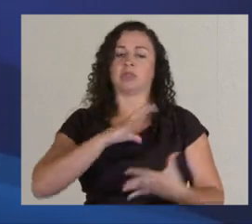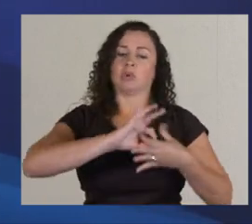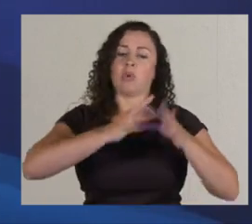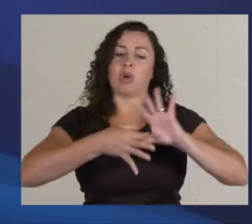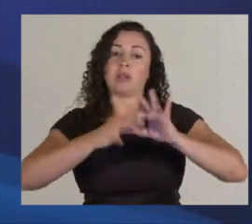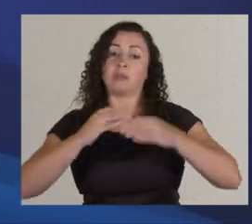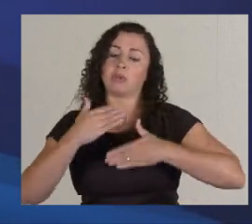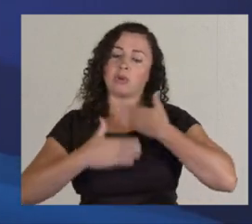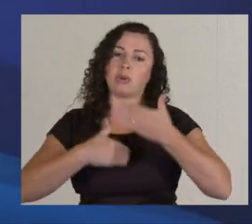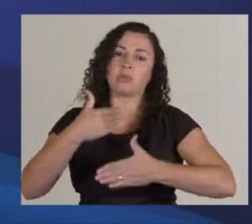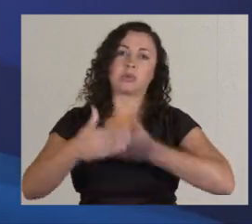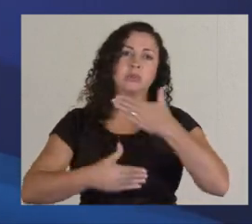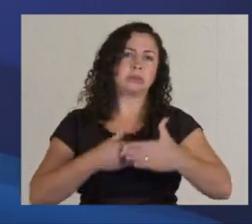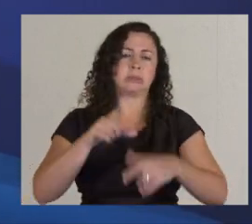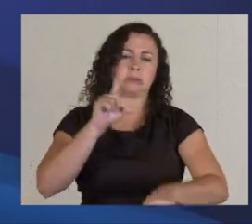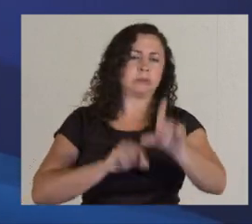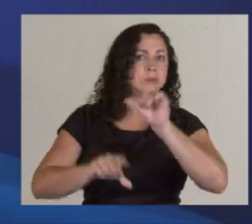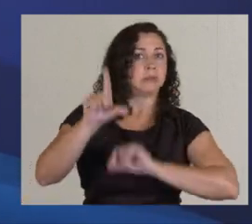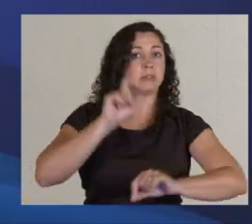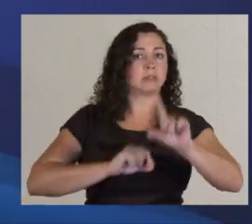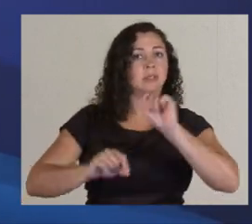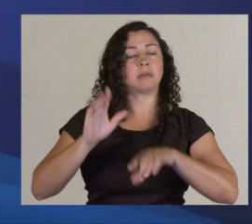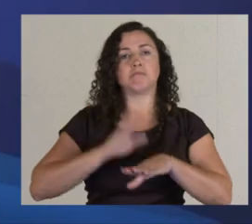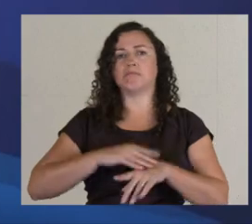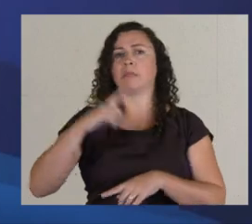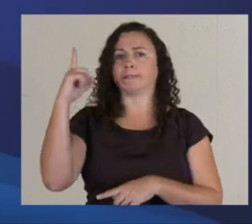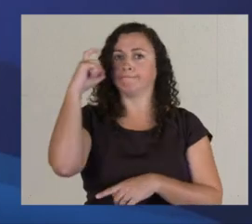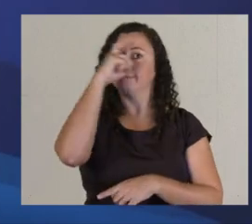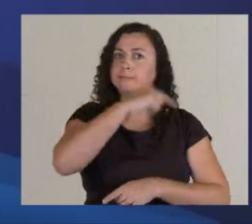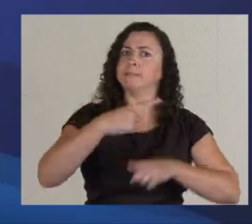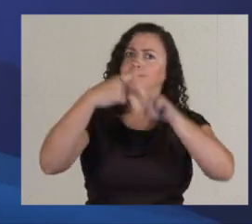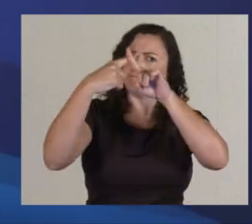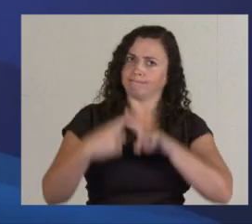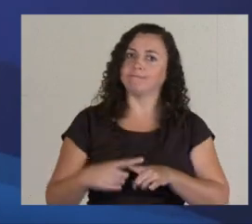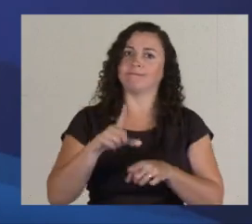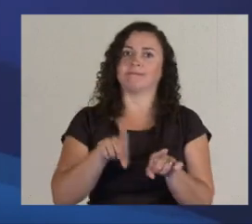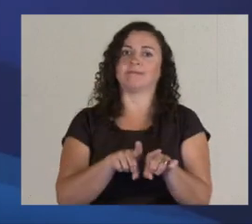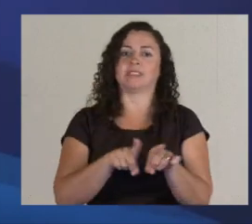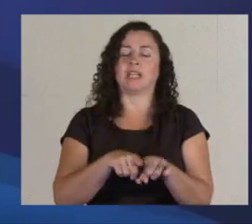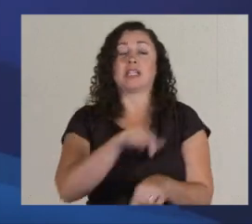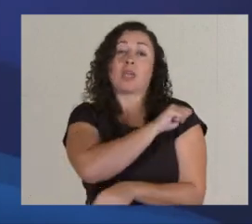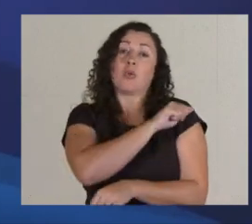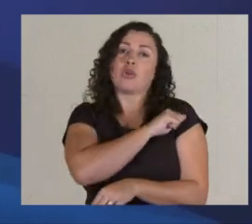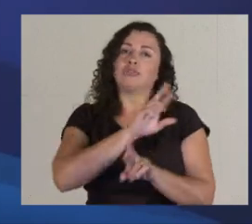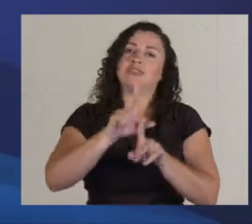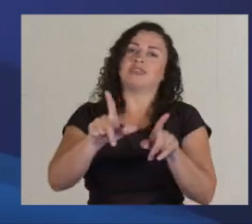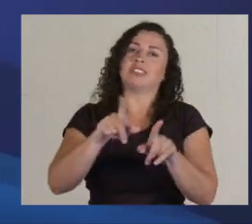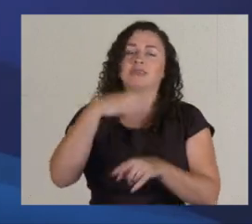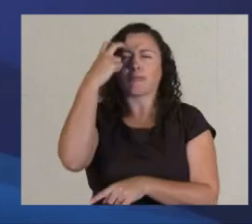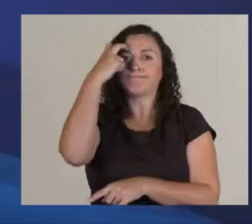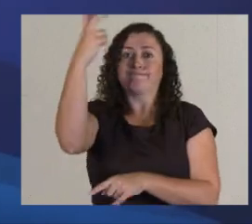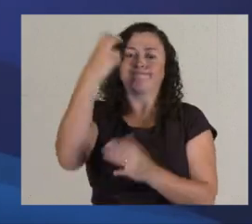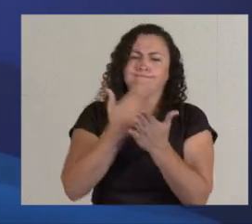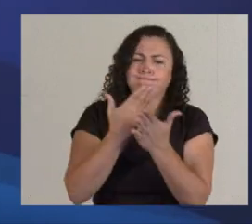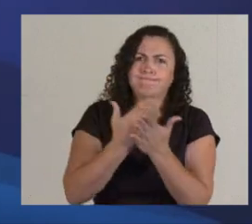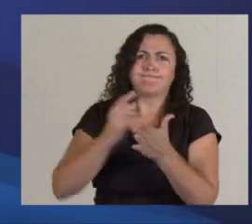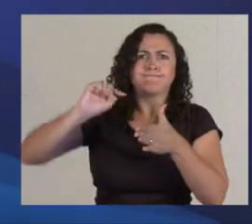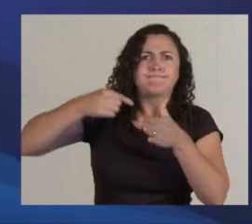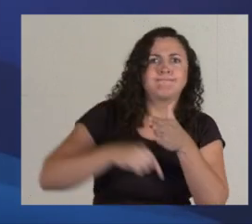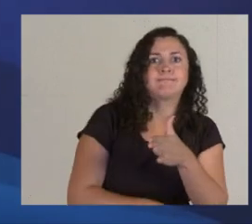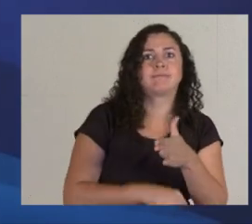que as Olimpíadas é um processo altamente seletivo, altamente competitivo e que tem um estudante bastante